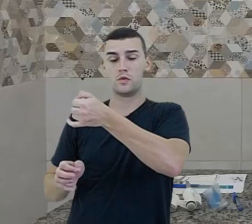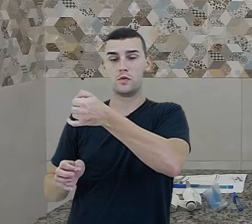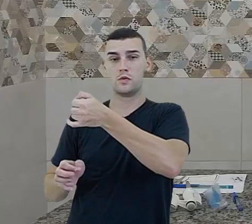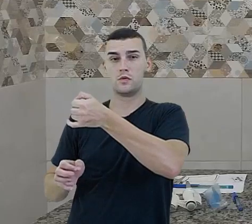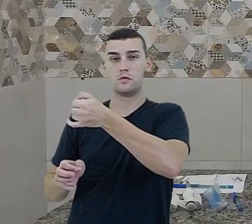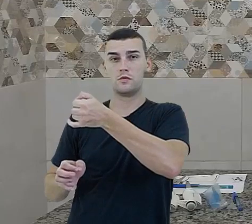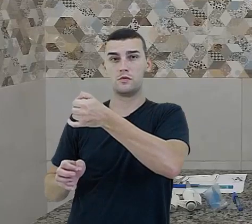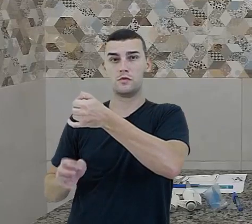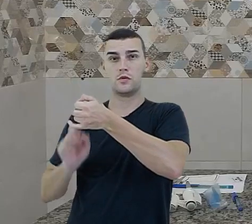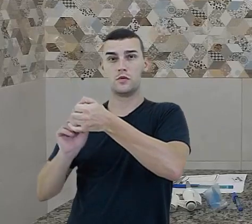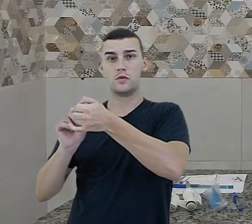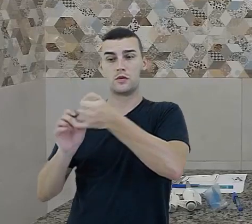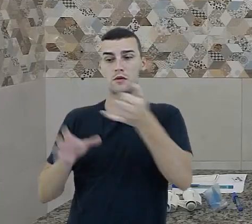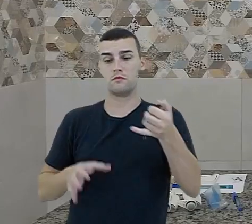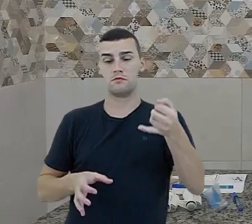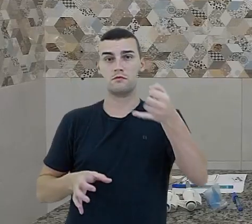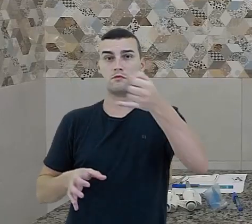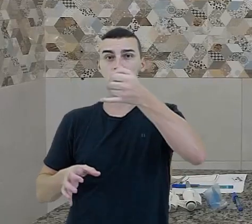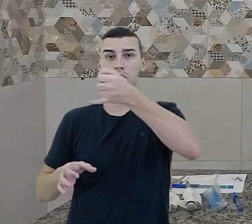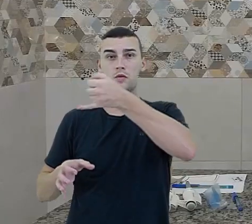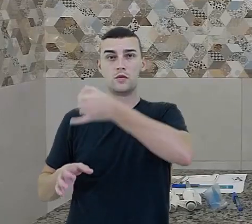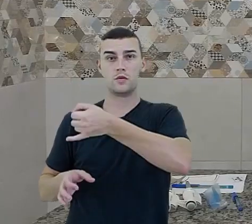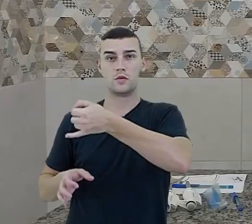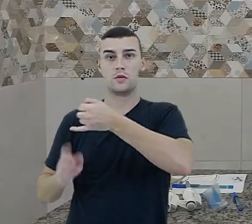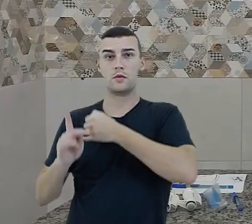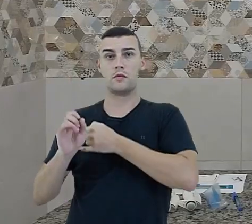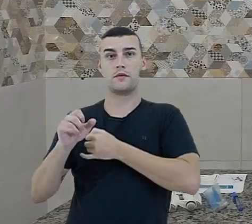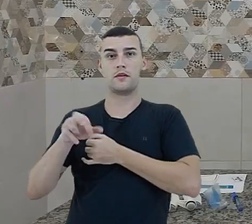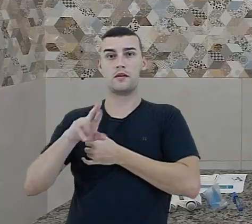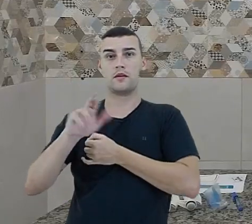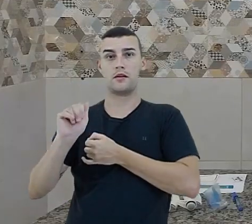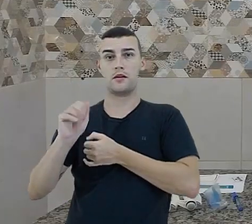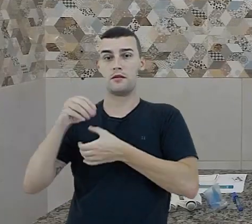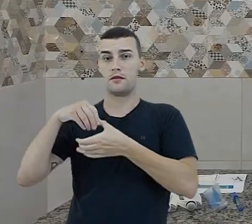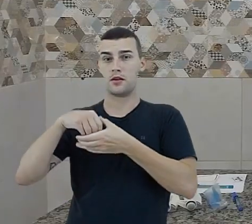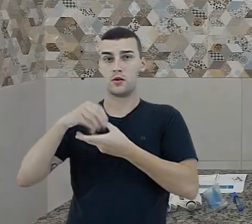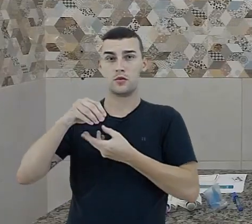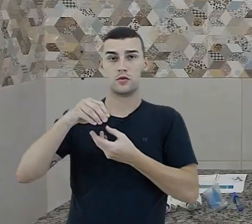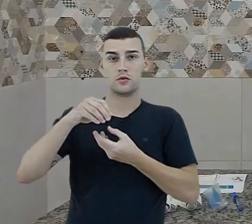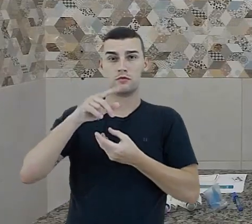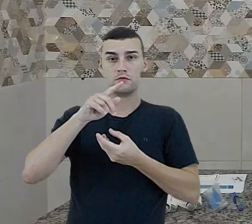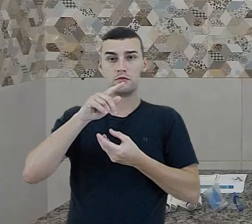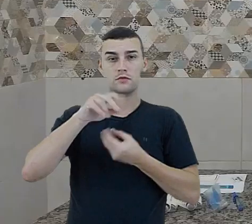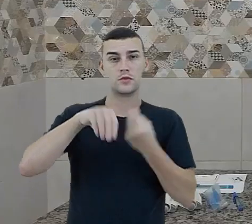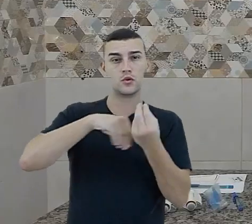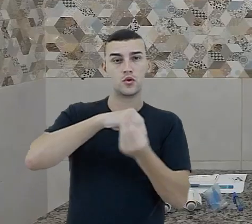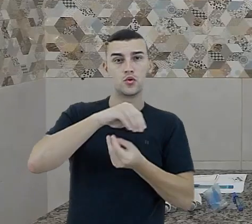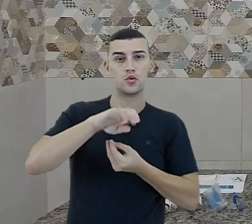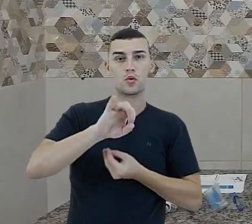ponteira, ao mergulhar pela primeira vez a ponteira na